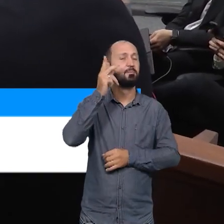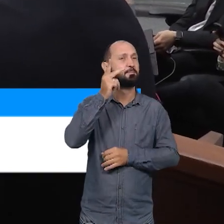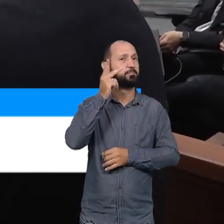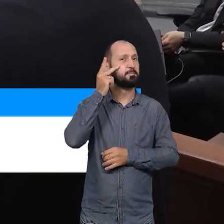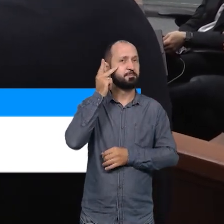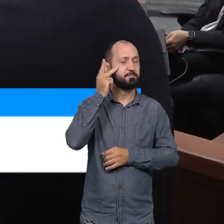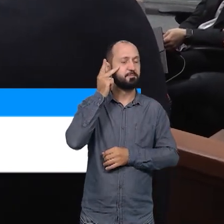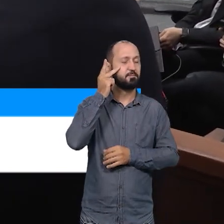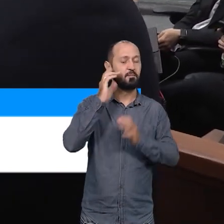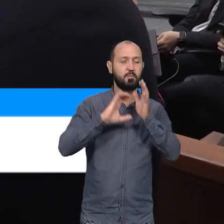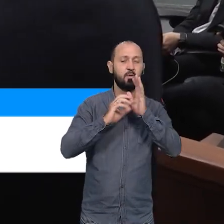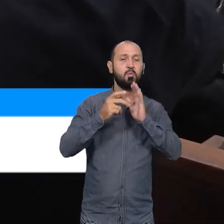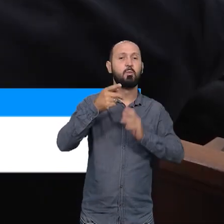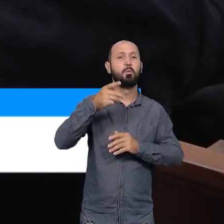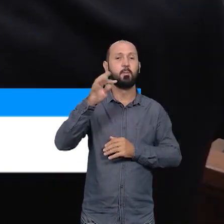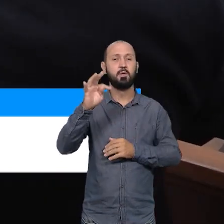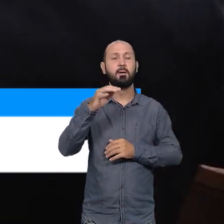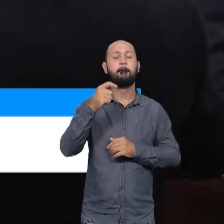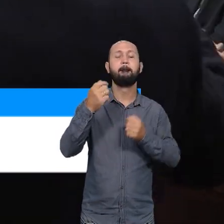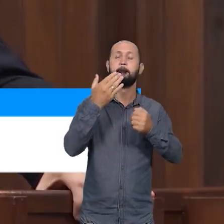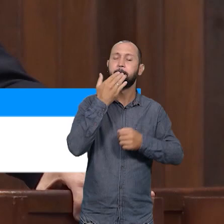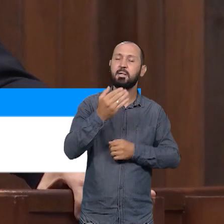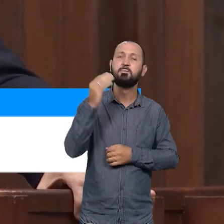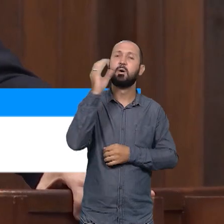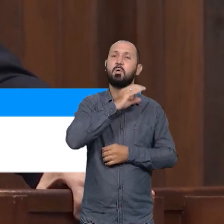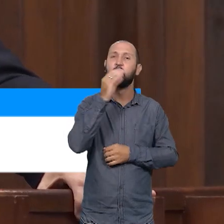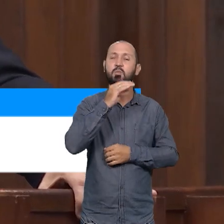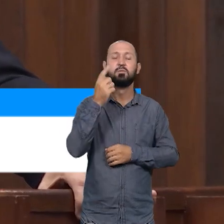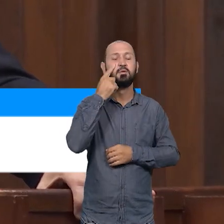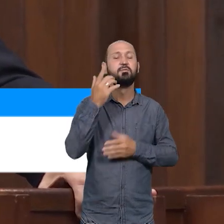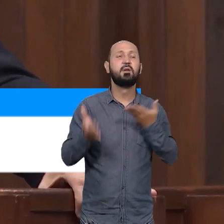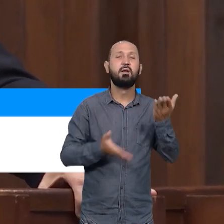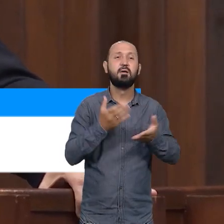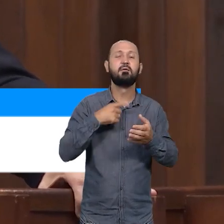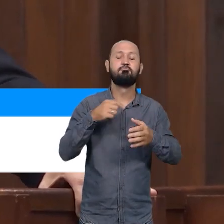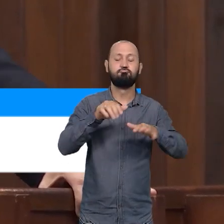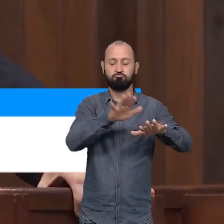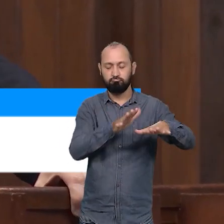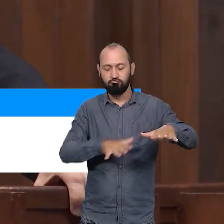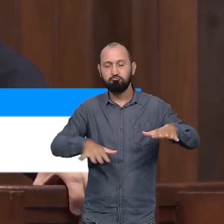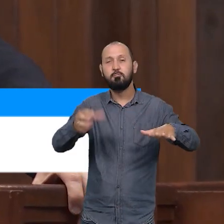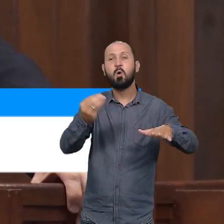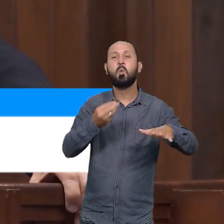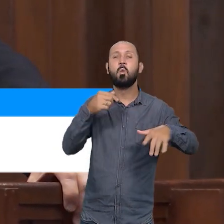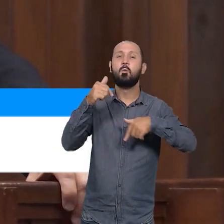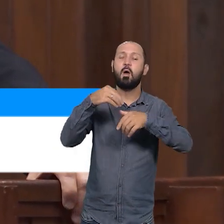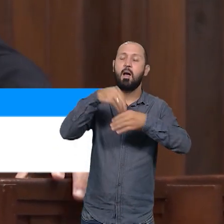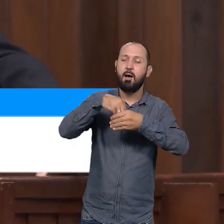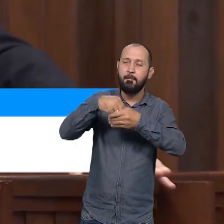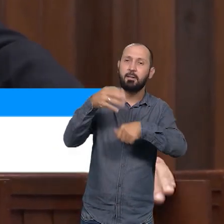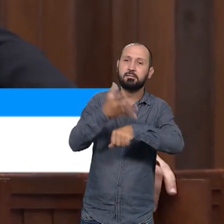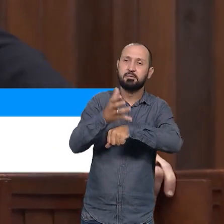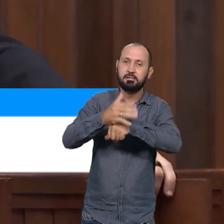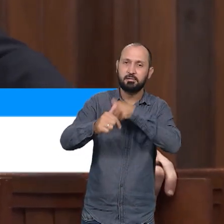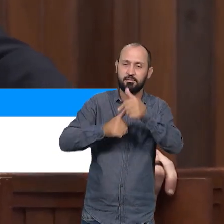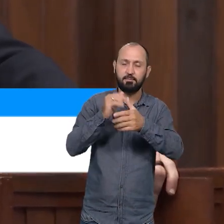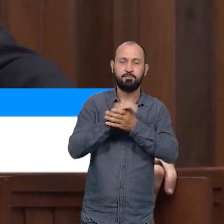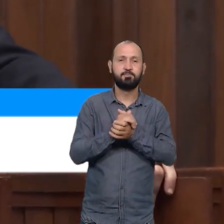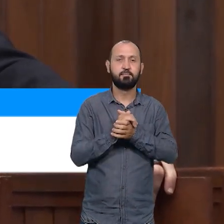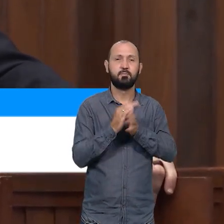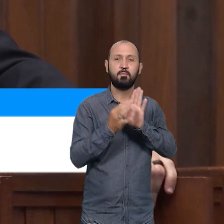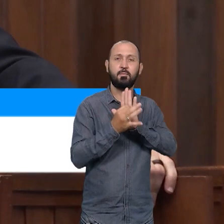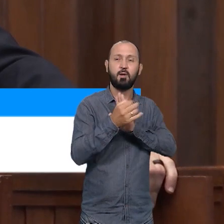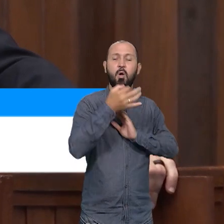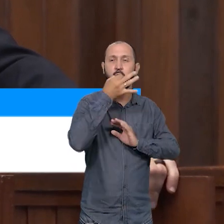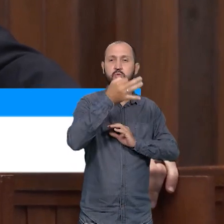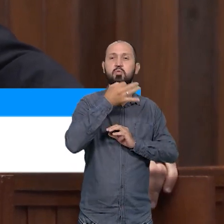pelo deputado Pedro Kemp, do PT, pede medidas urgentes para apurar a prática na planície alagada do estado.